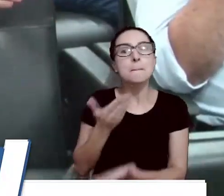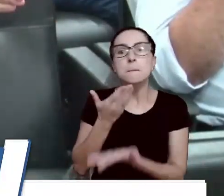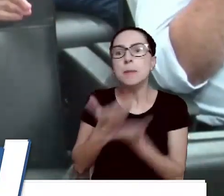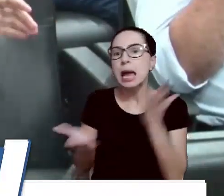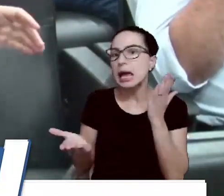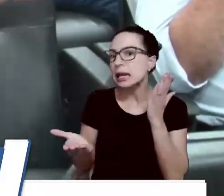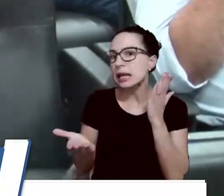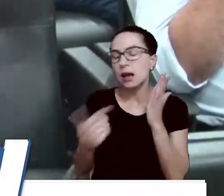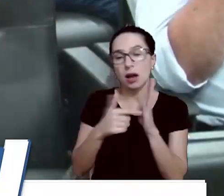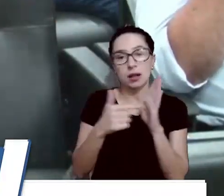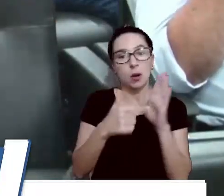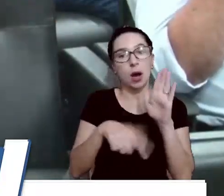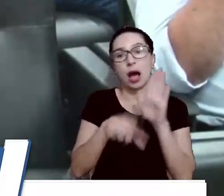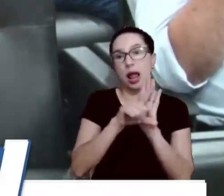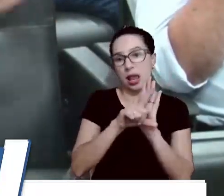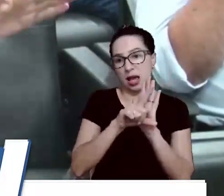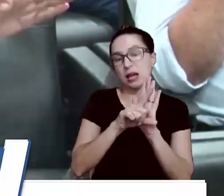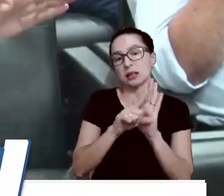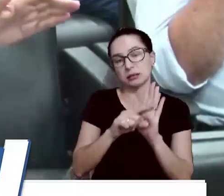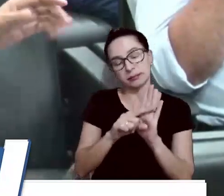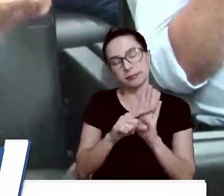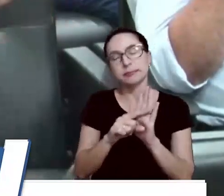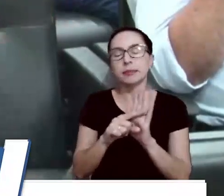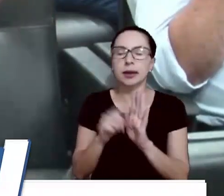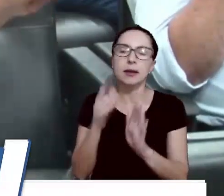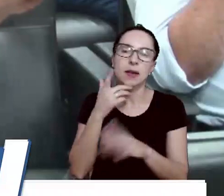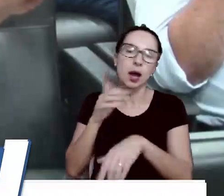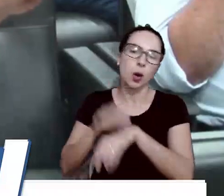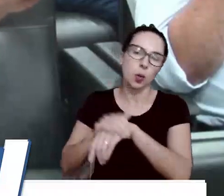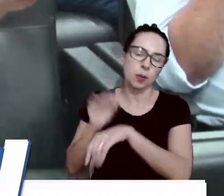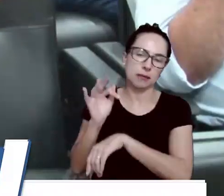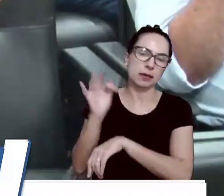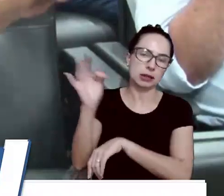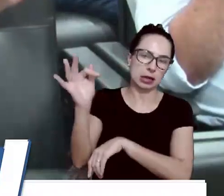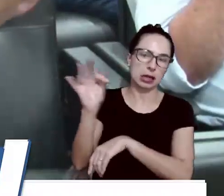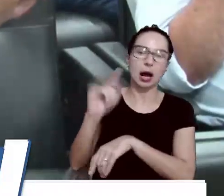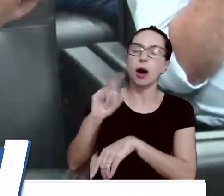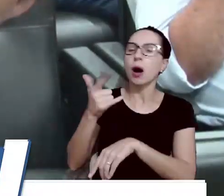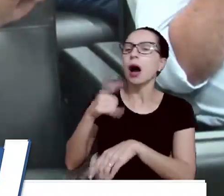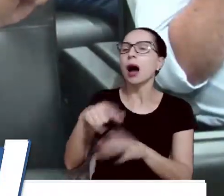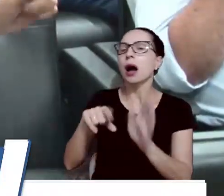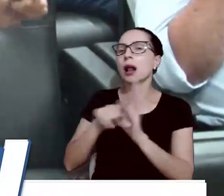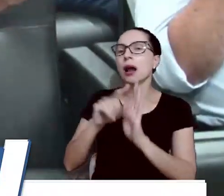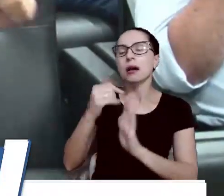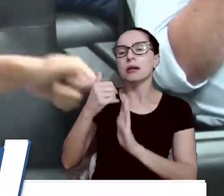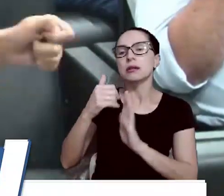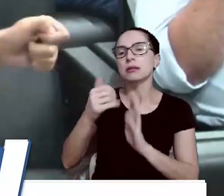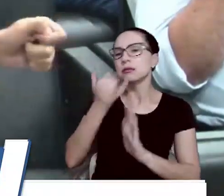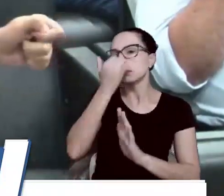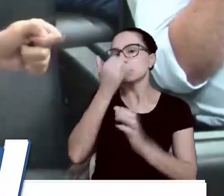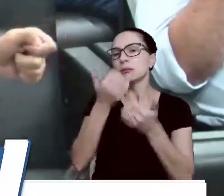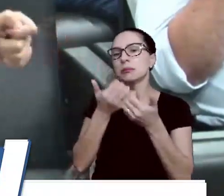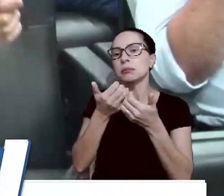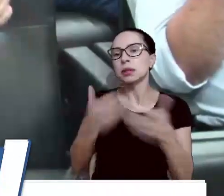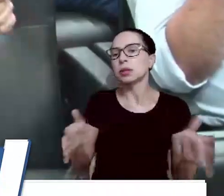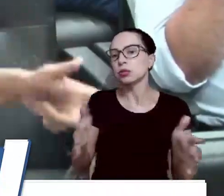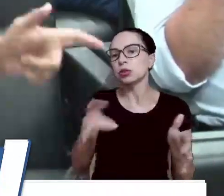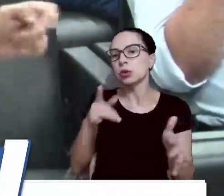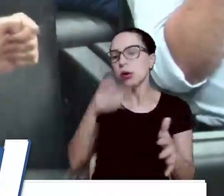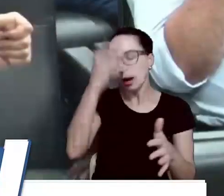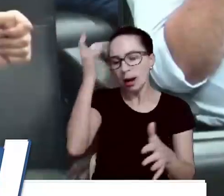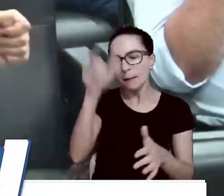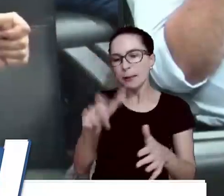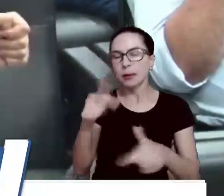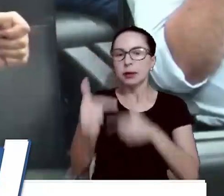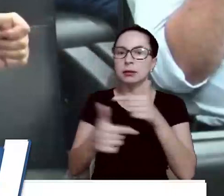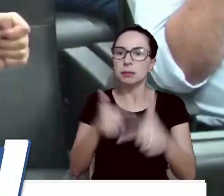lei, aí, culpa federal, burlou e está prejudicando essa trabalhadora que tem